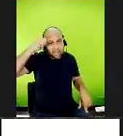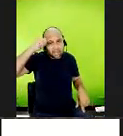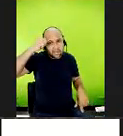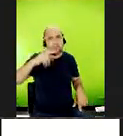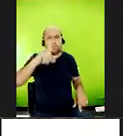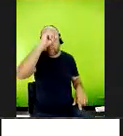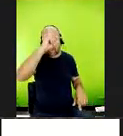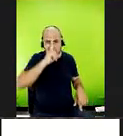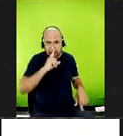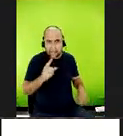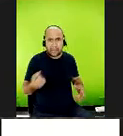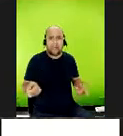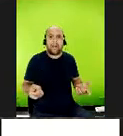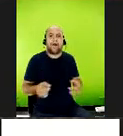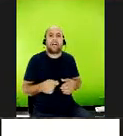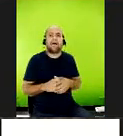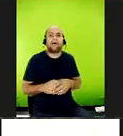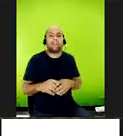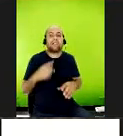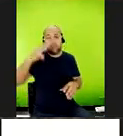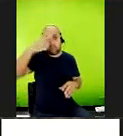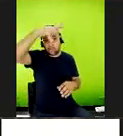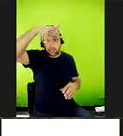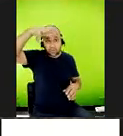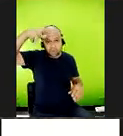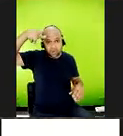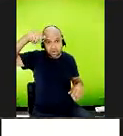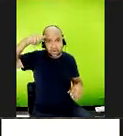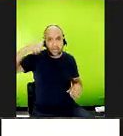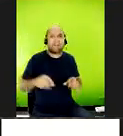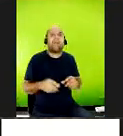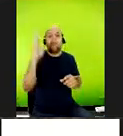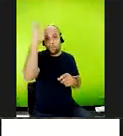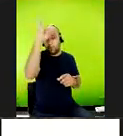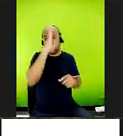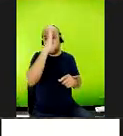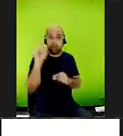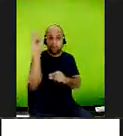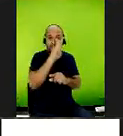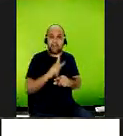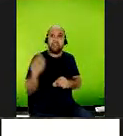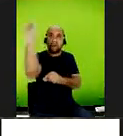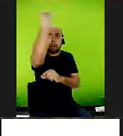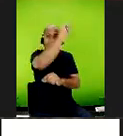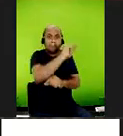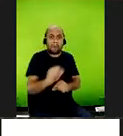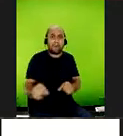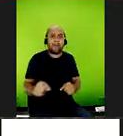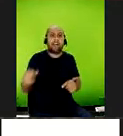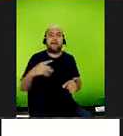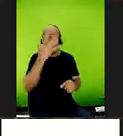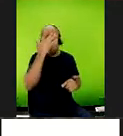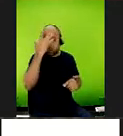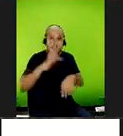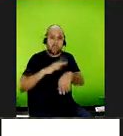temos indígenas temos muitos turistas de países muito variados aqui no nosso país tem as pessoas com doenças crônicas